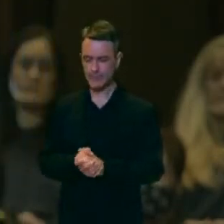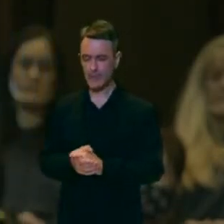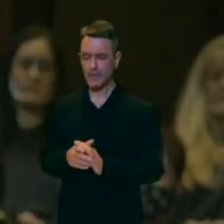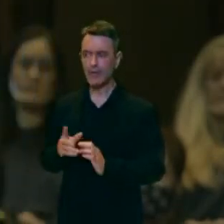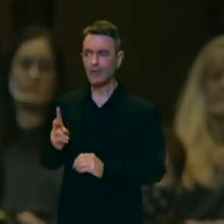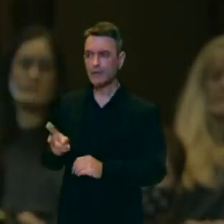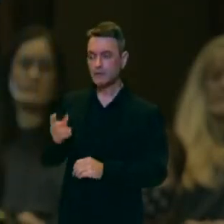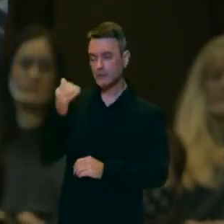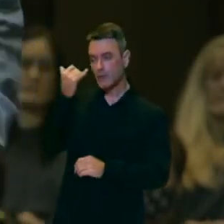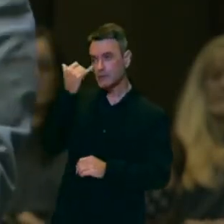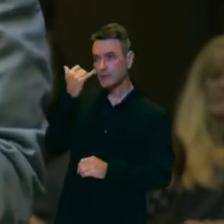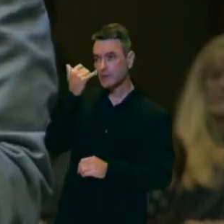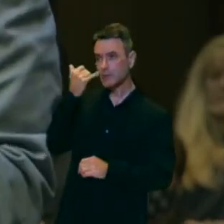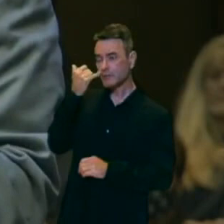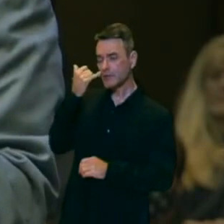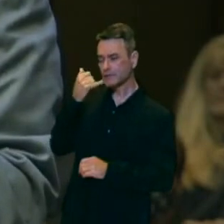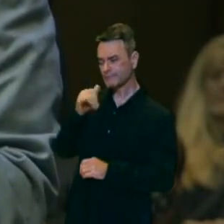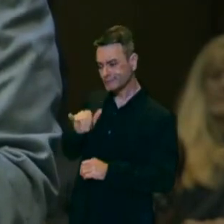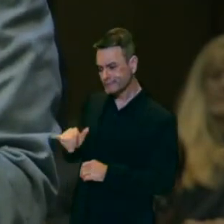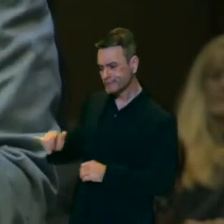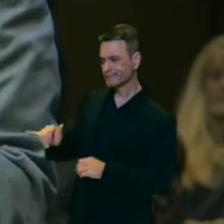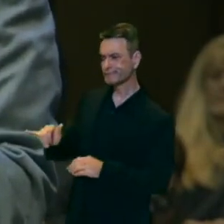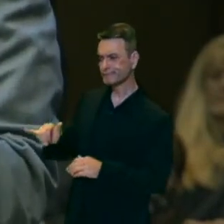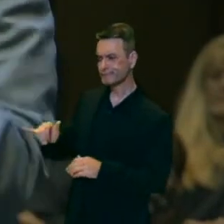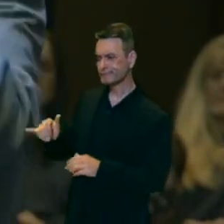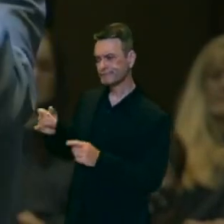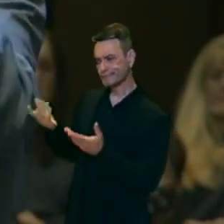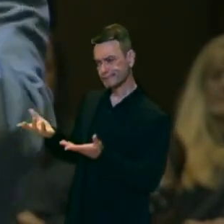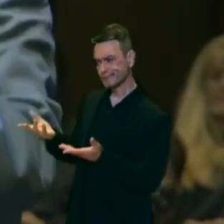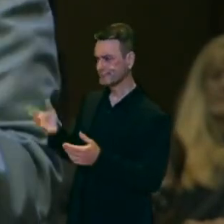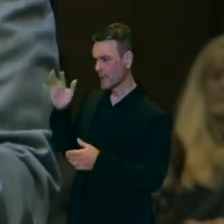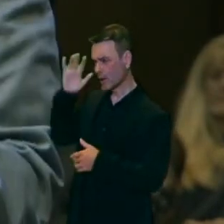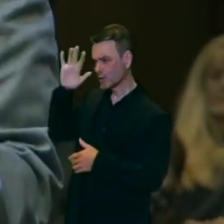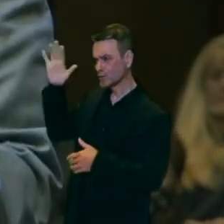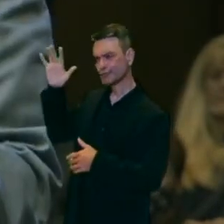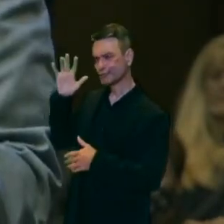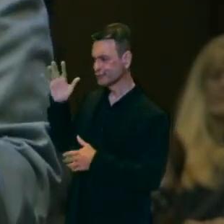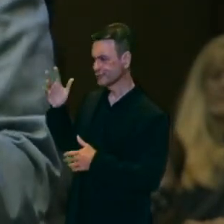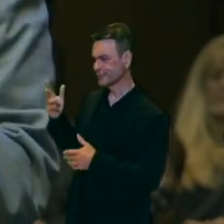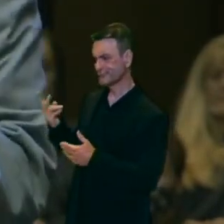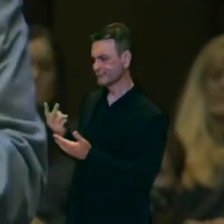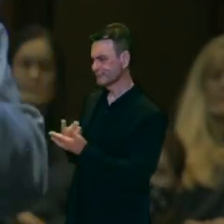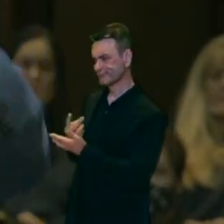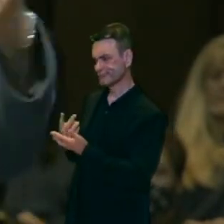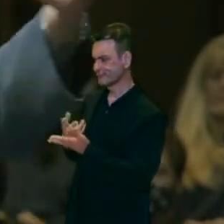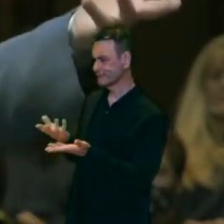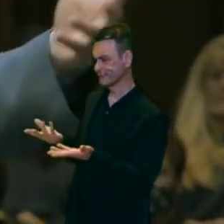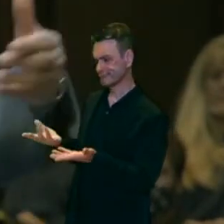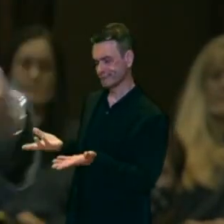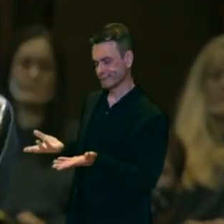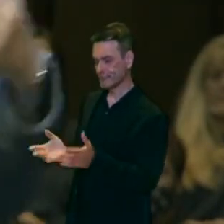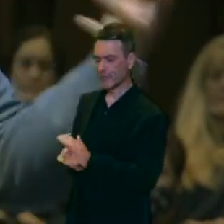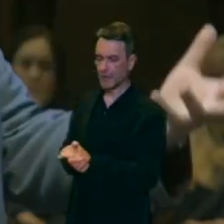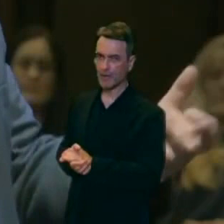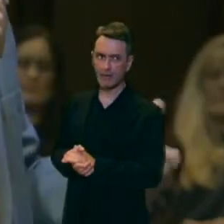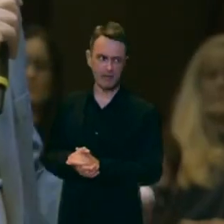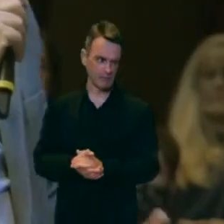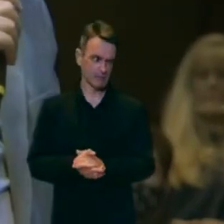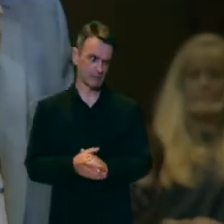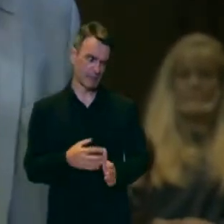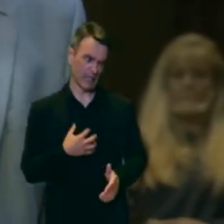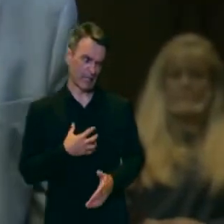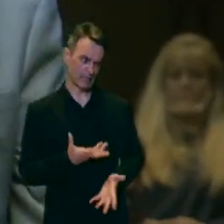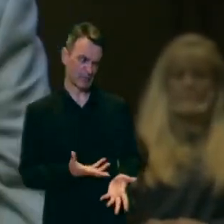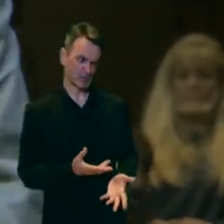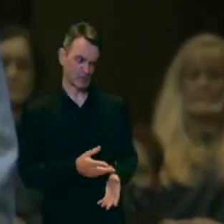Jeremias falava contra o sonho, ele dizia: eu não posso ouvir essa voz, olha só, o meu povo sente assim, eu sinto